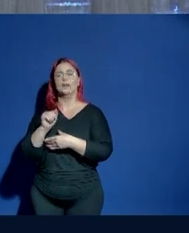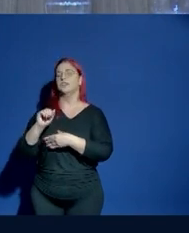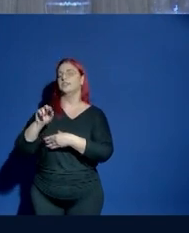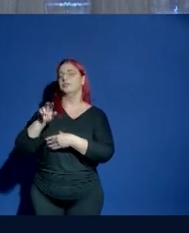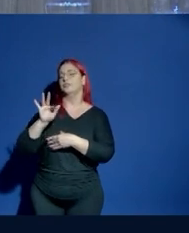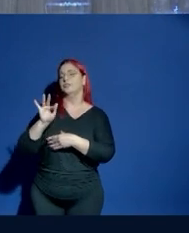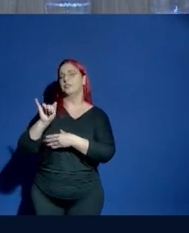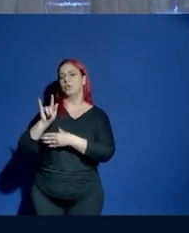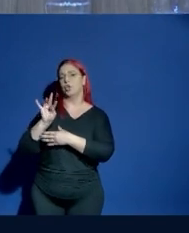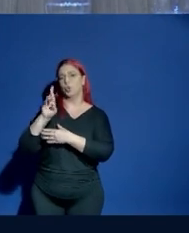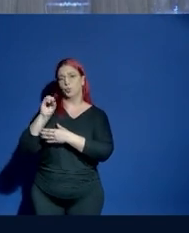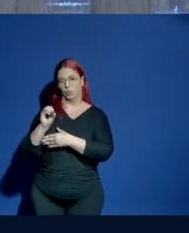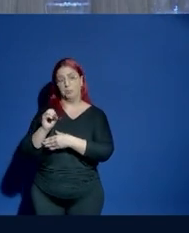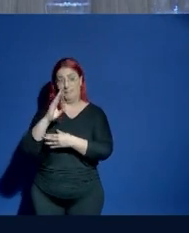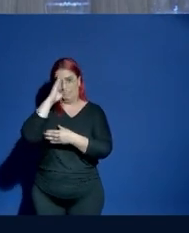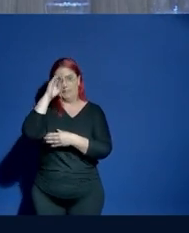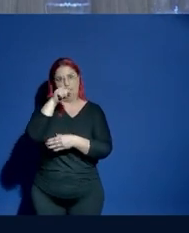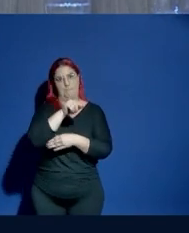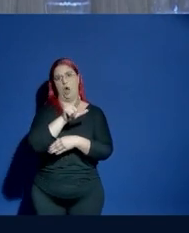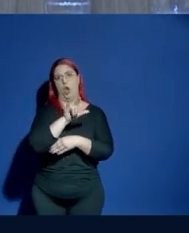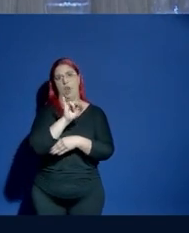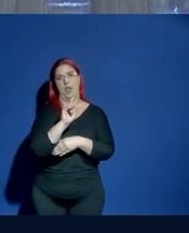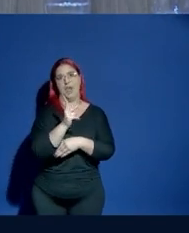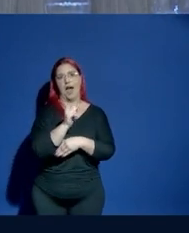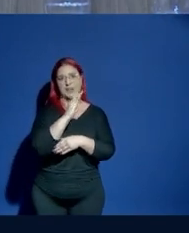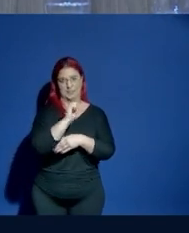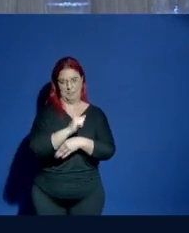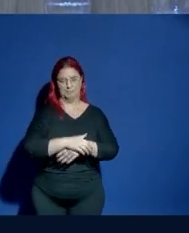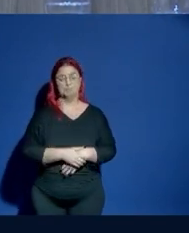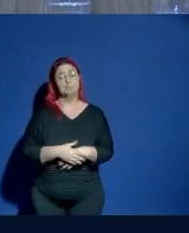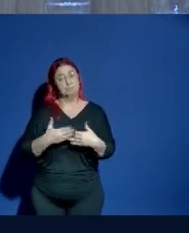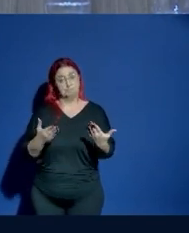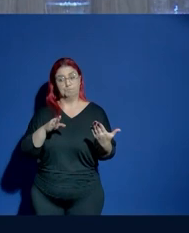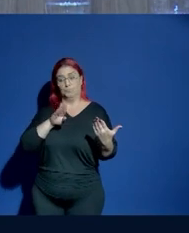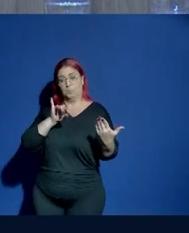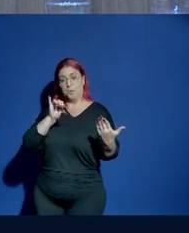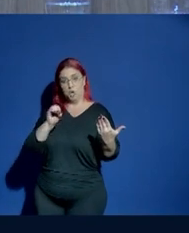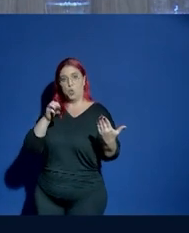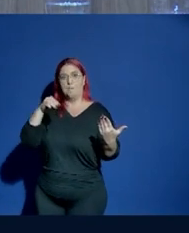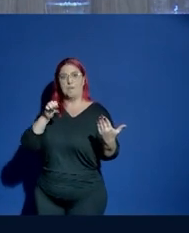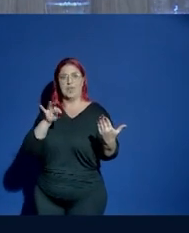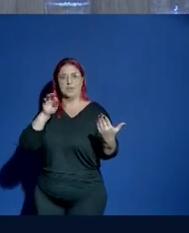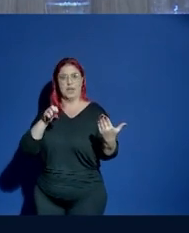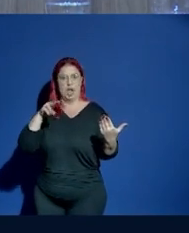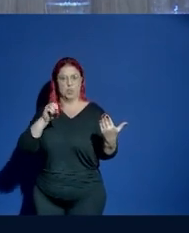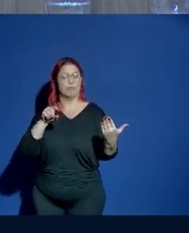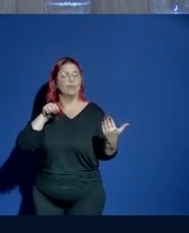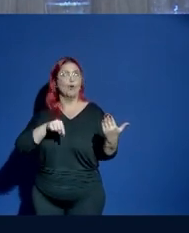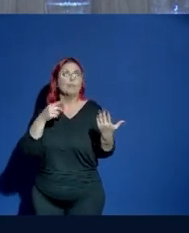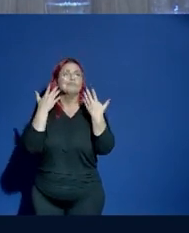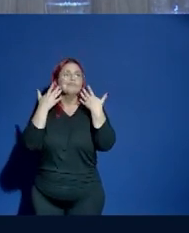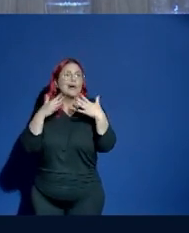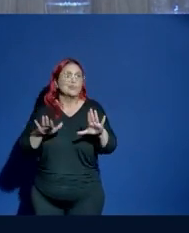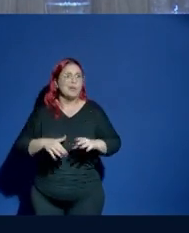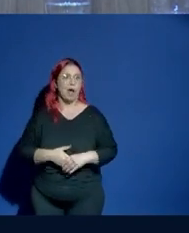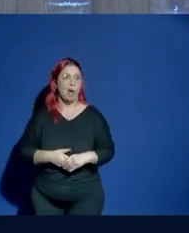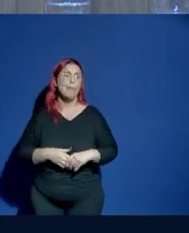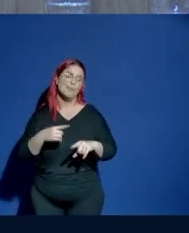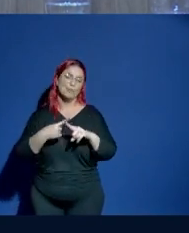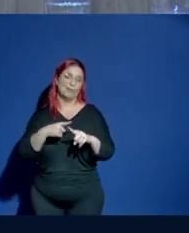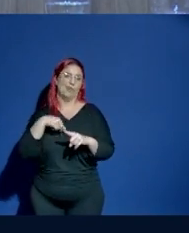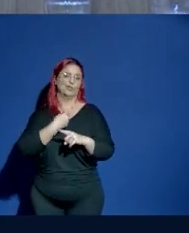linhaça Então acho que o caminho pro biometria foi um caminho meio natural consequência desses dois